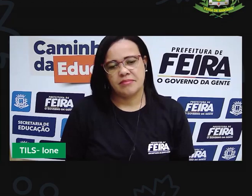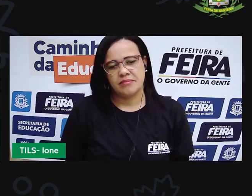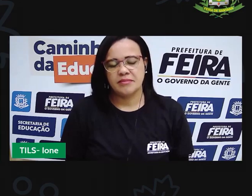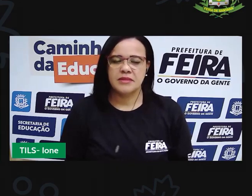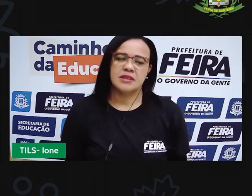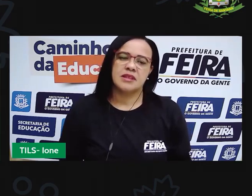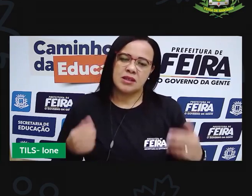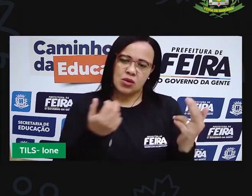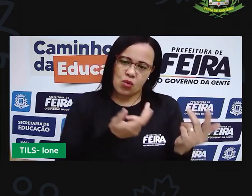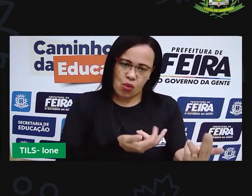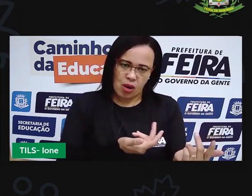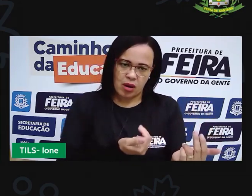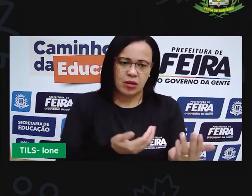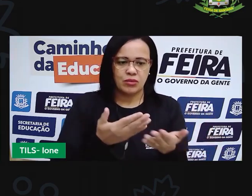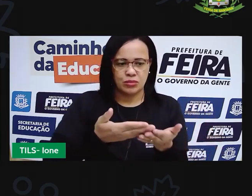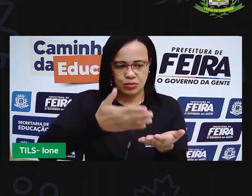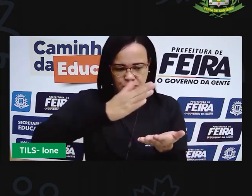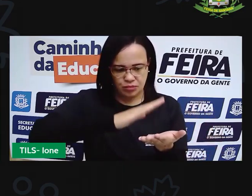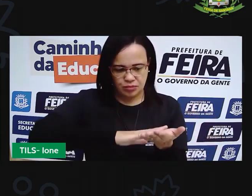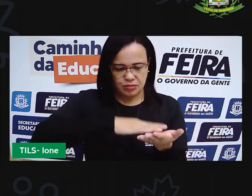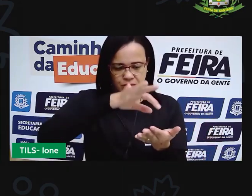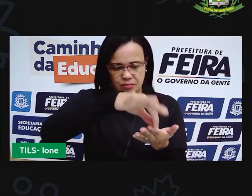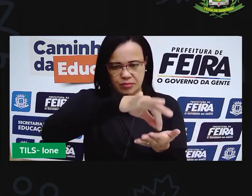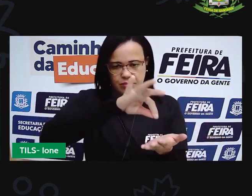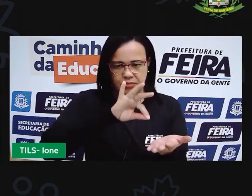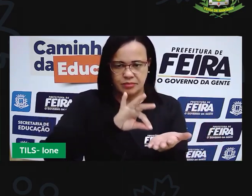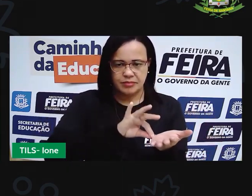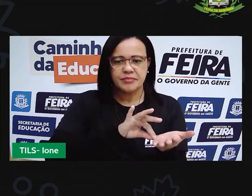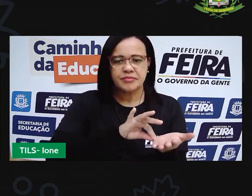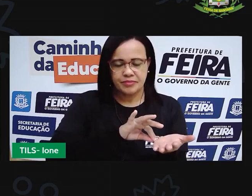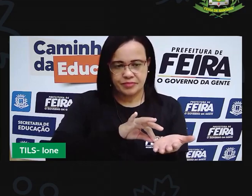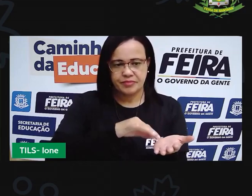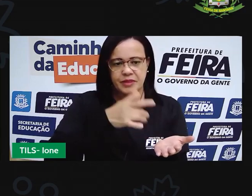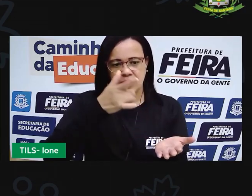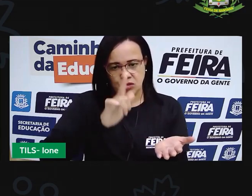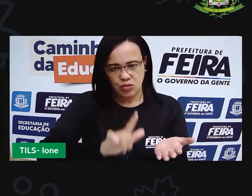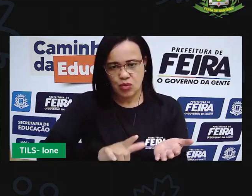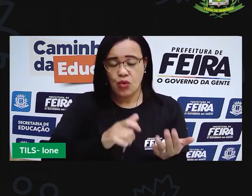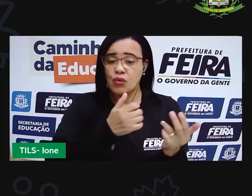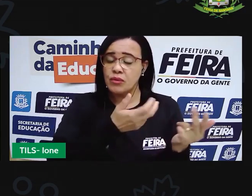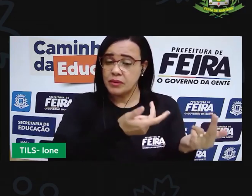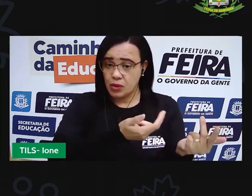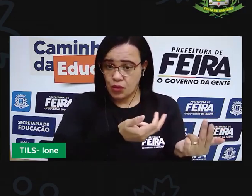para o centro dessa folha. Assim. Tá vendo?